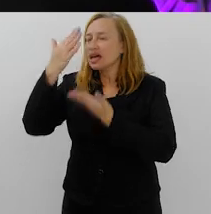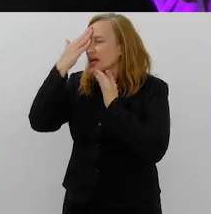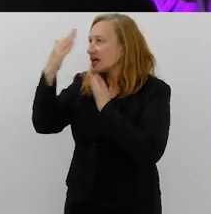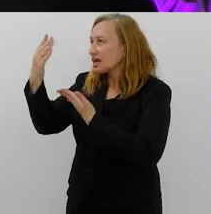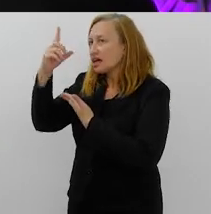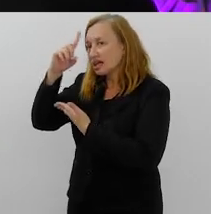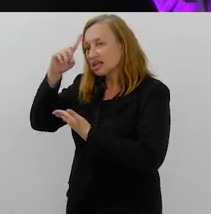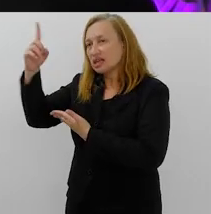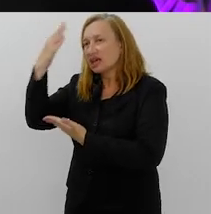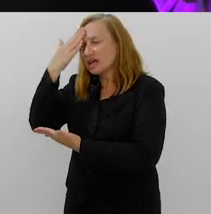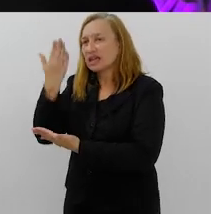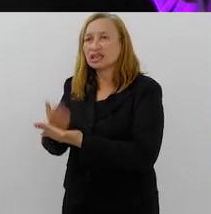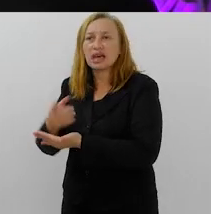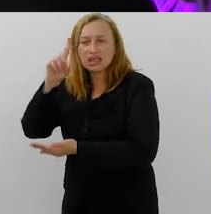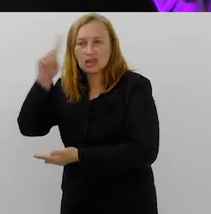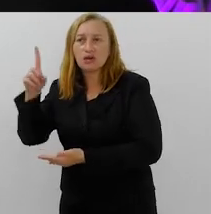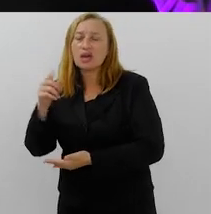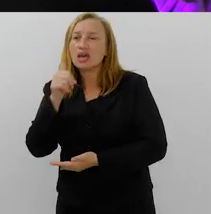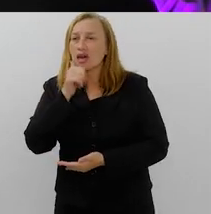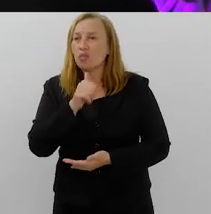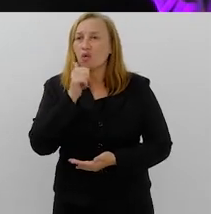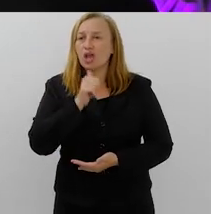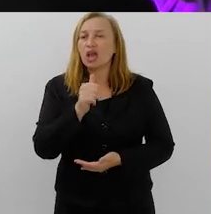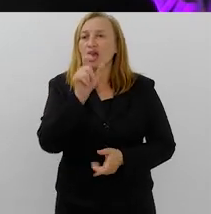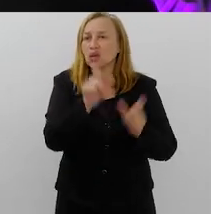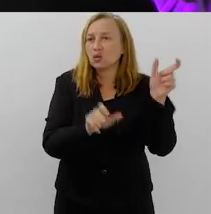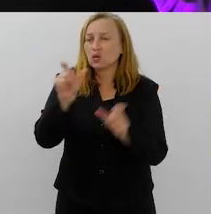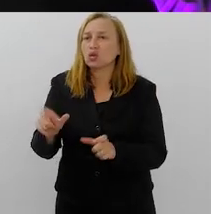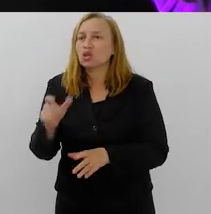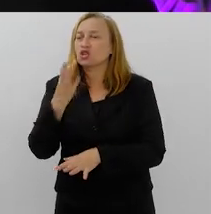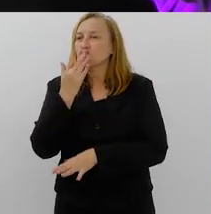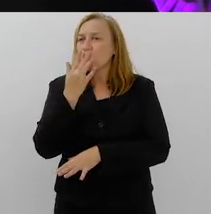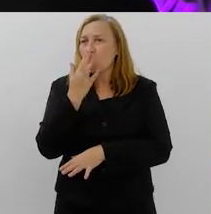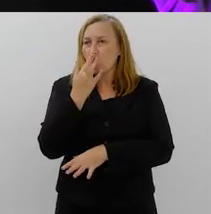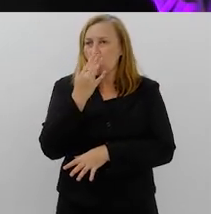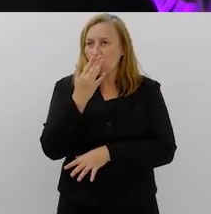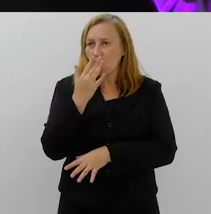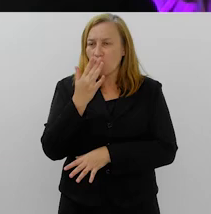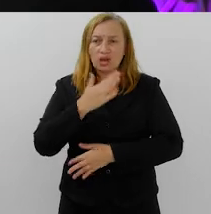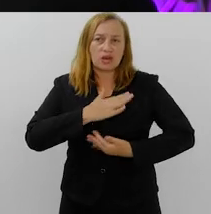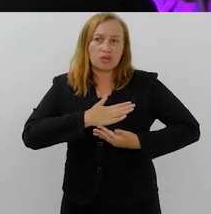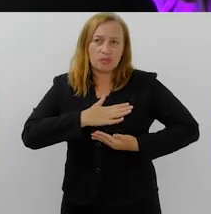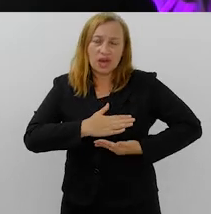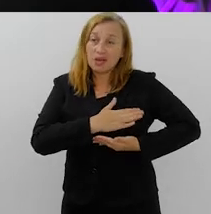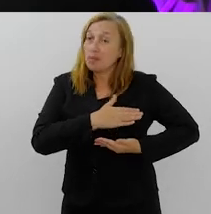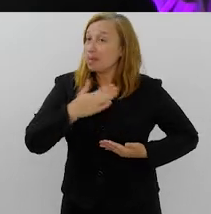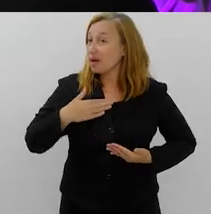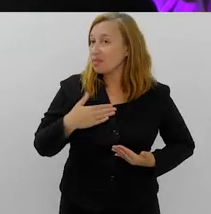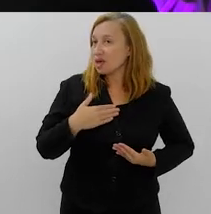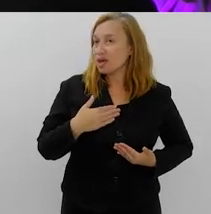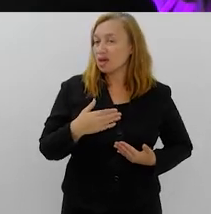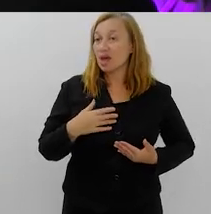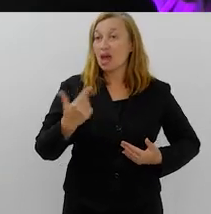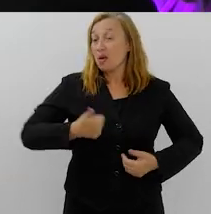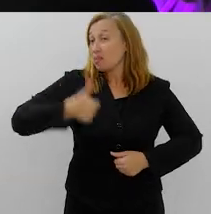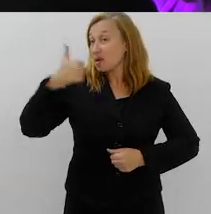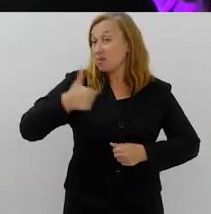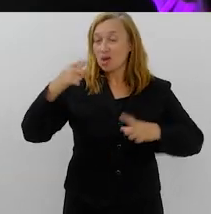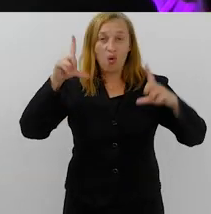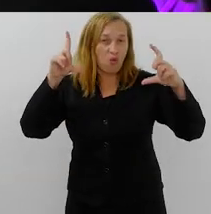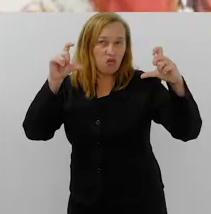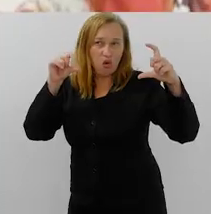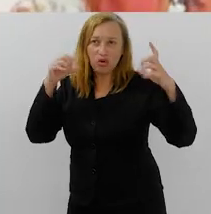em Deus e procurar realmente rede de apoio e mulheres de peito e cor para mim nossa fazer as fotos o primeiro